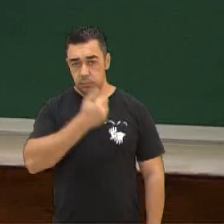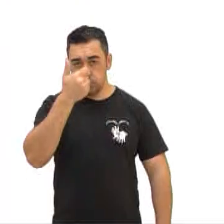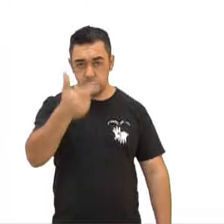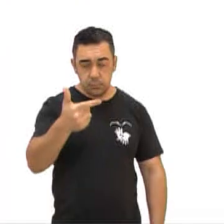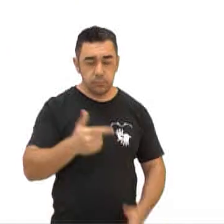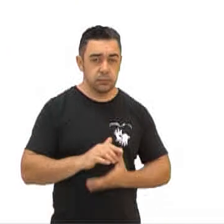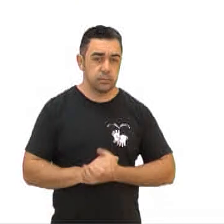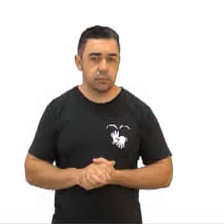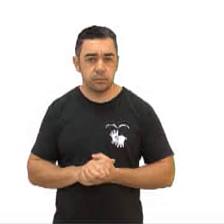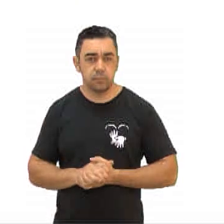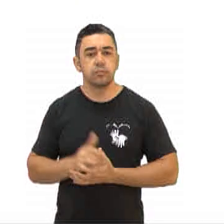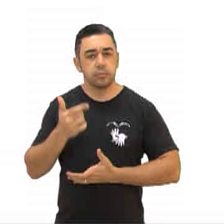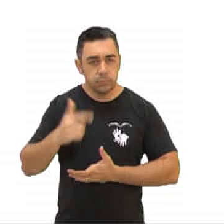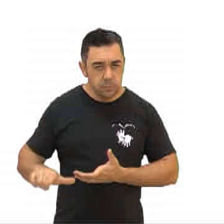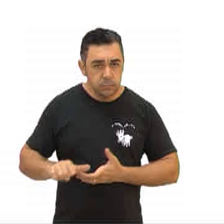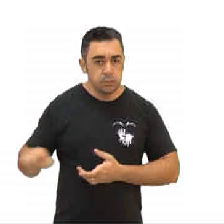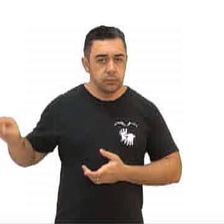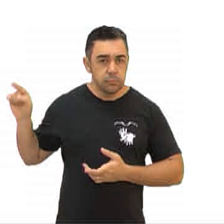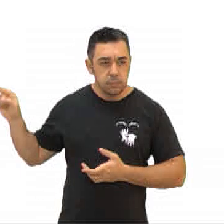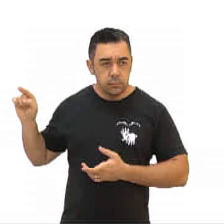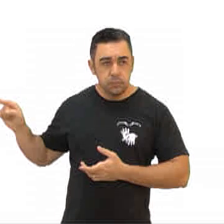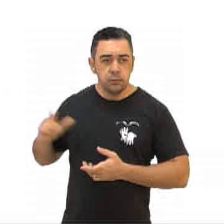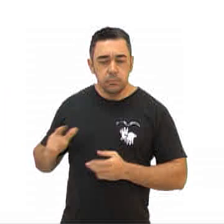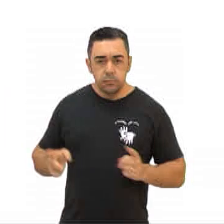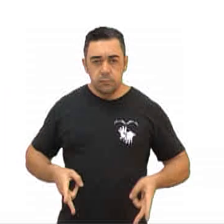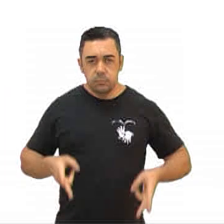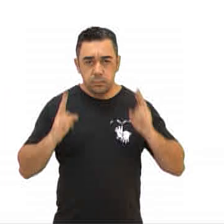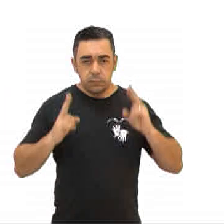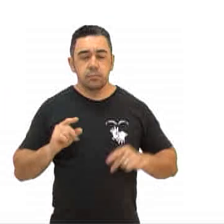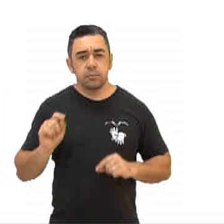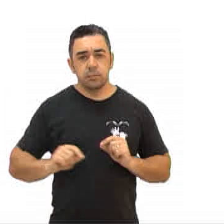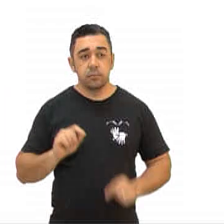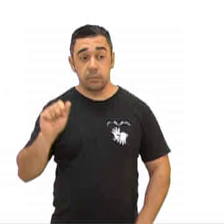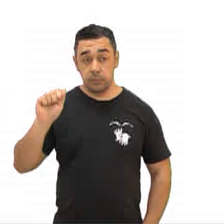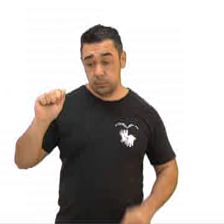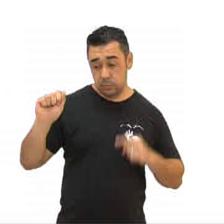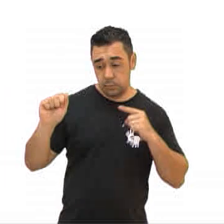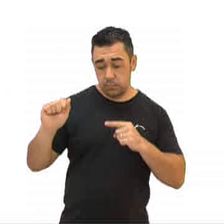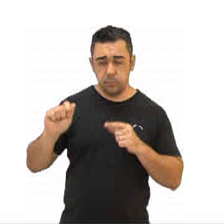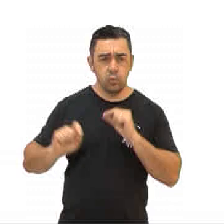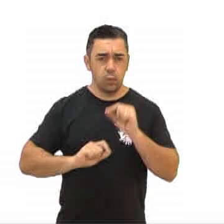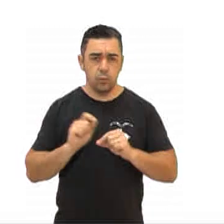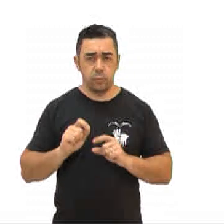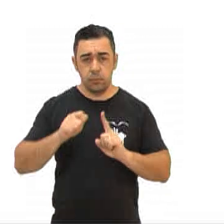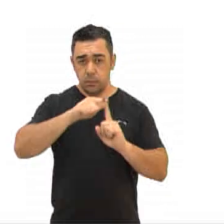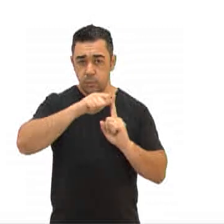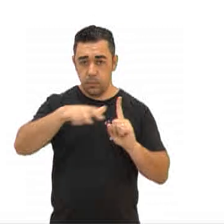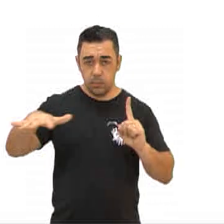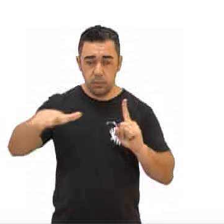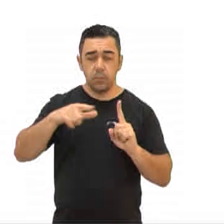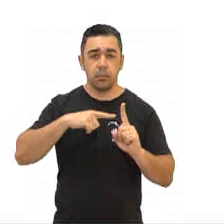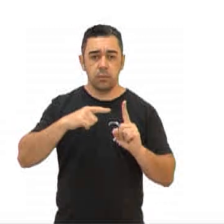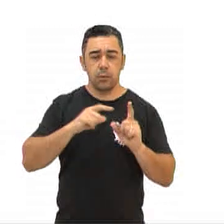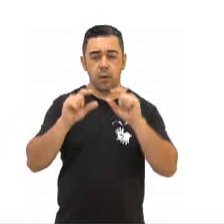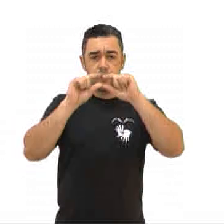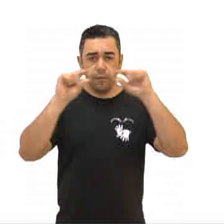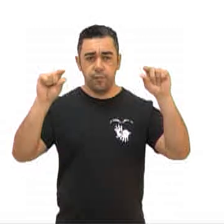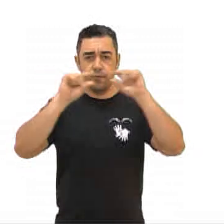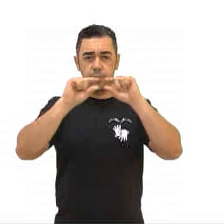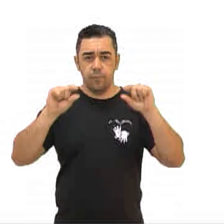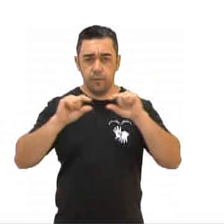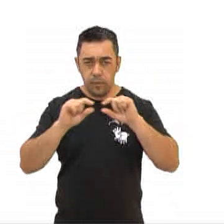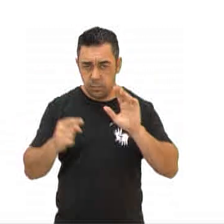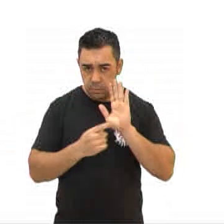leitura. Novamente, o recorte e a letra A. Que figura de linguagem se realiza nos versos em destaque